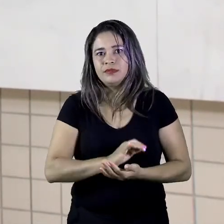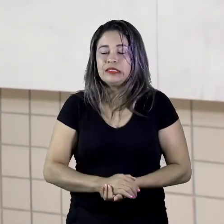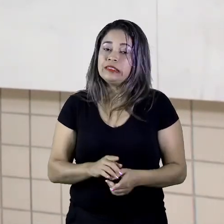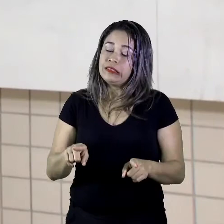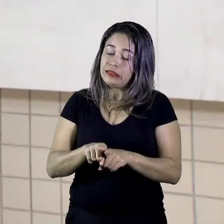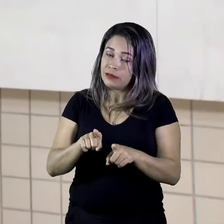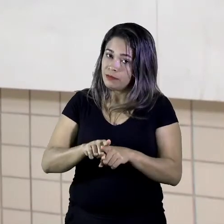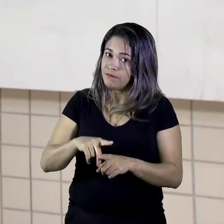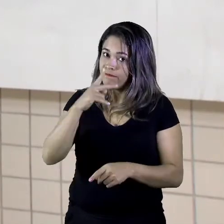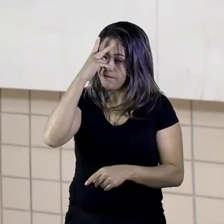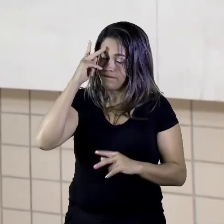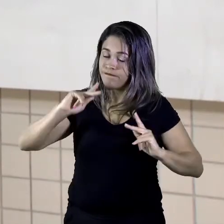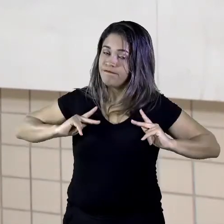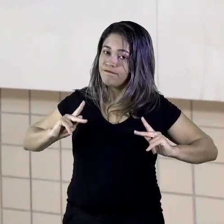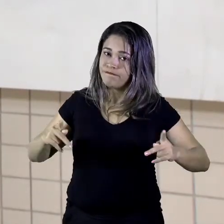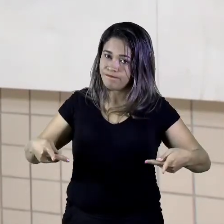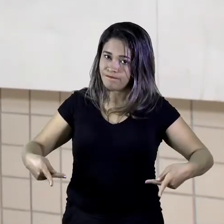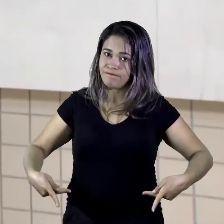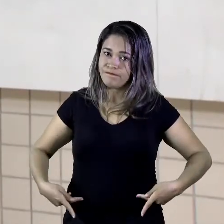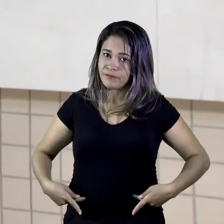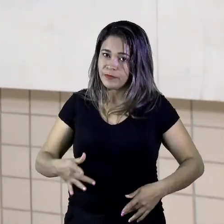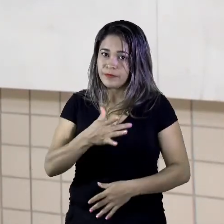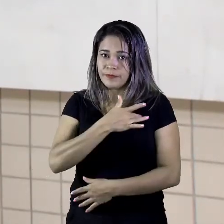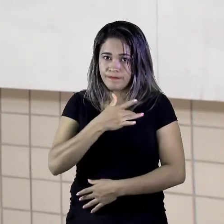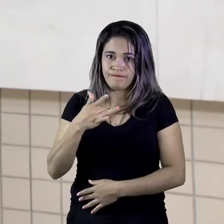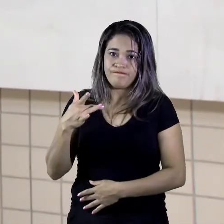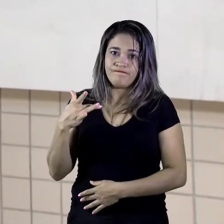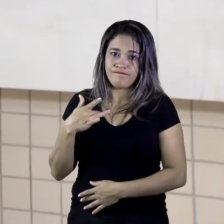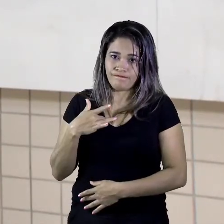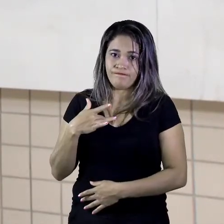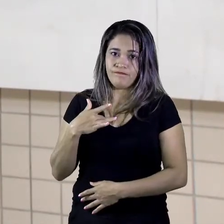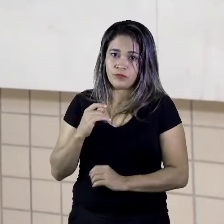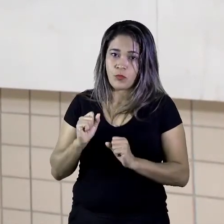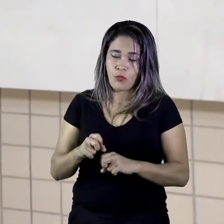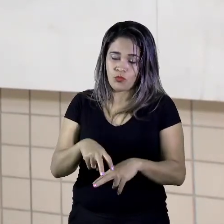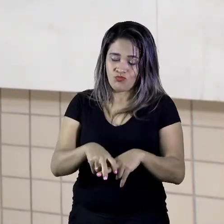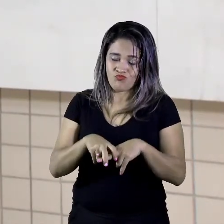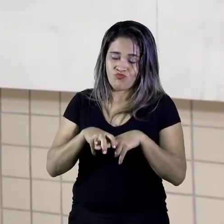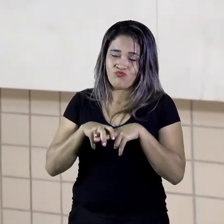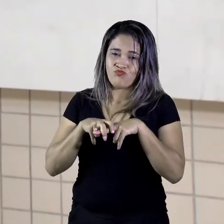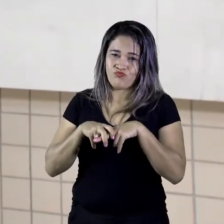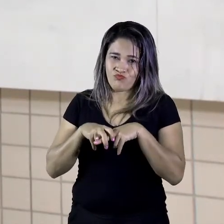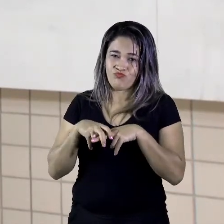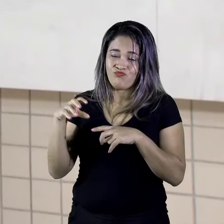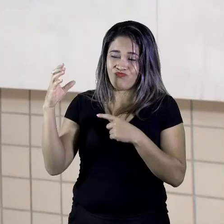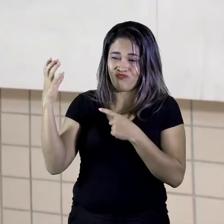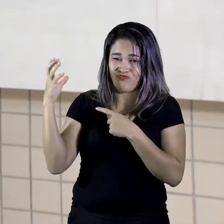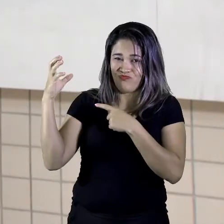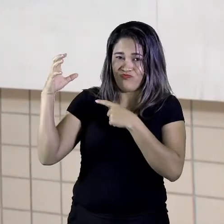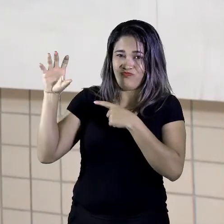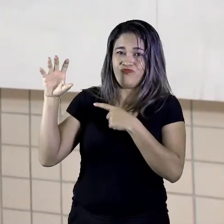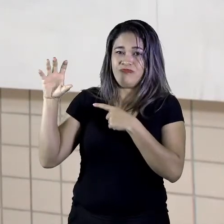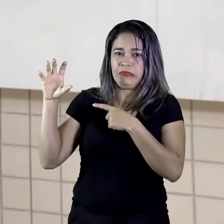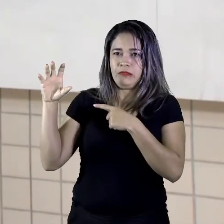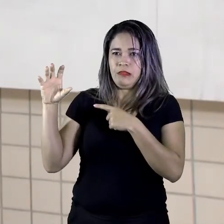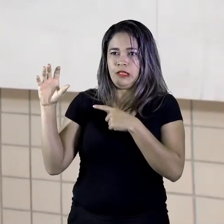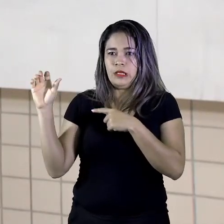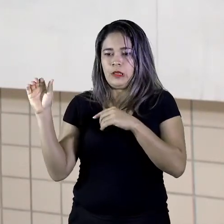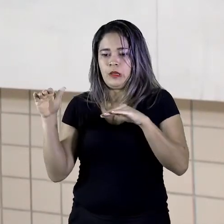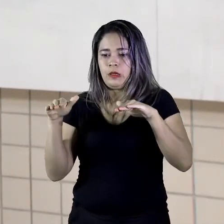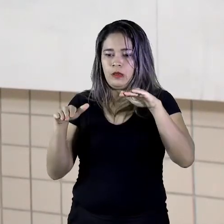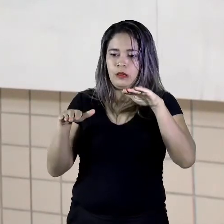humano, né? Questões de saúde podem ser causadas por esse clima desregulado em